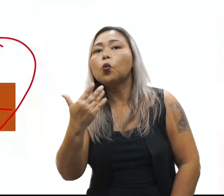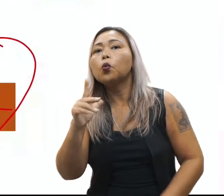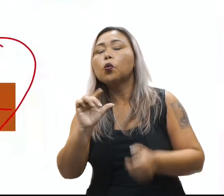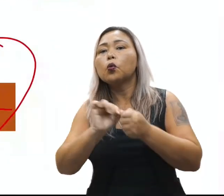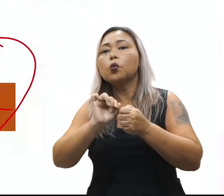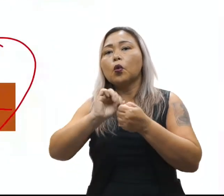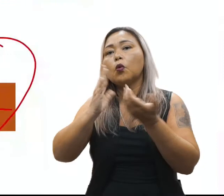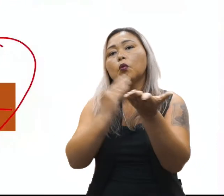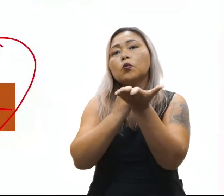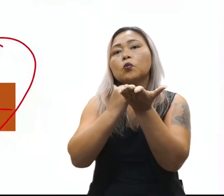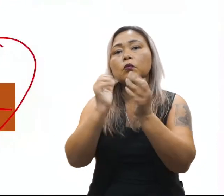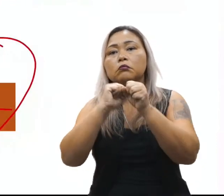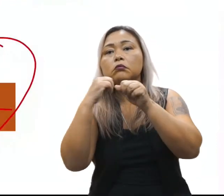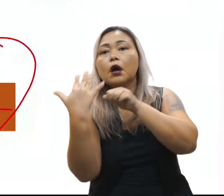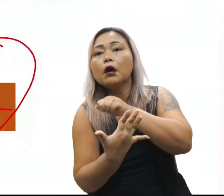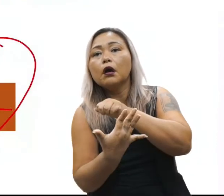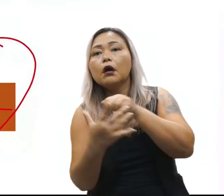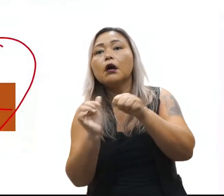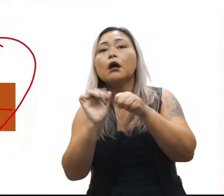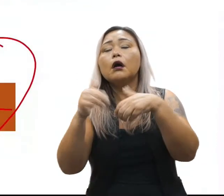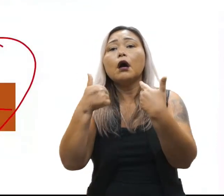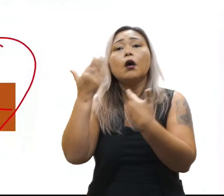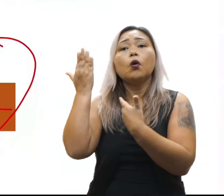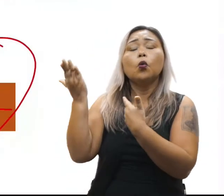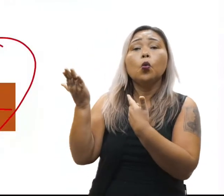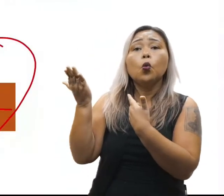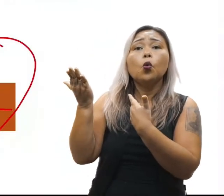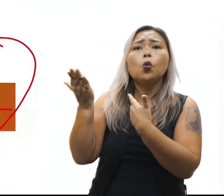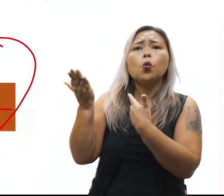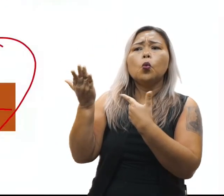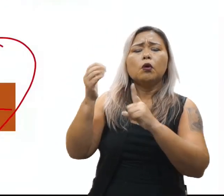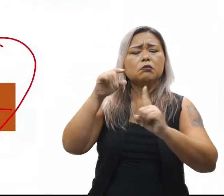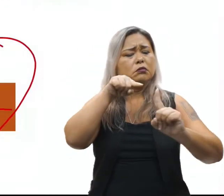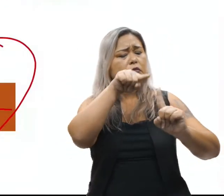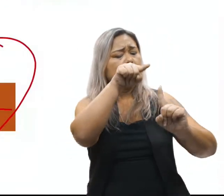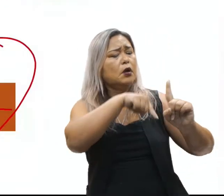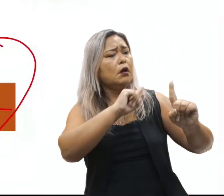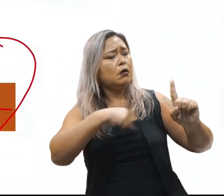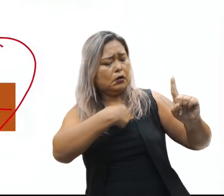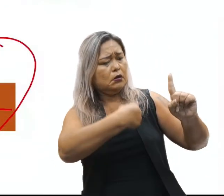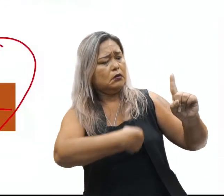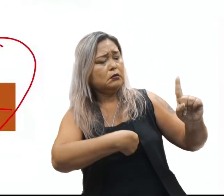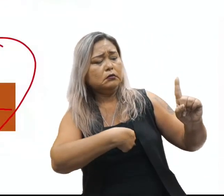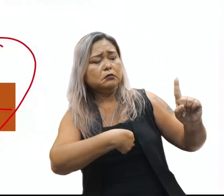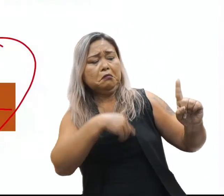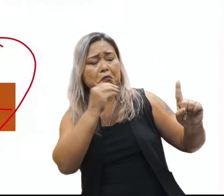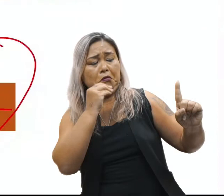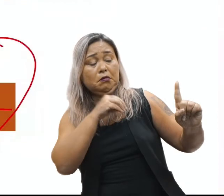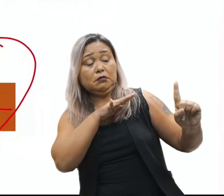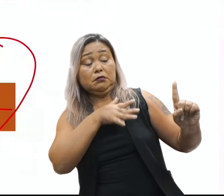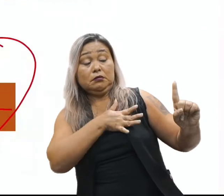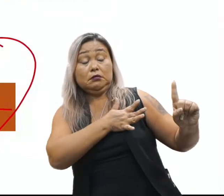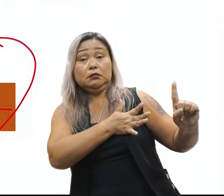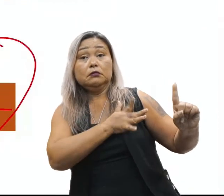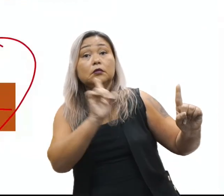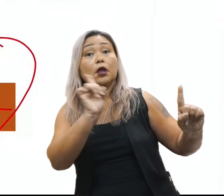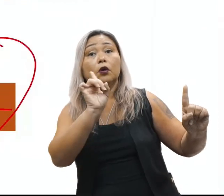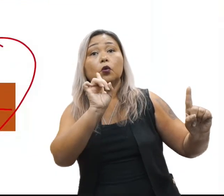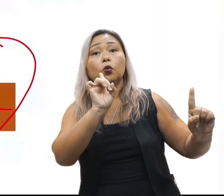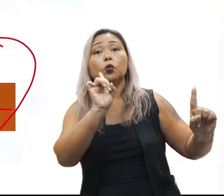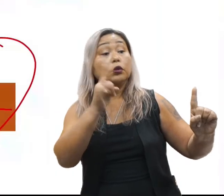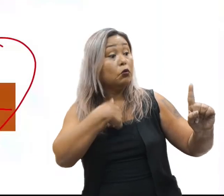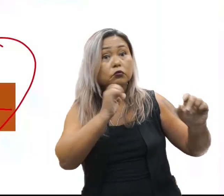começou a pandemia, as pessoas começaram a hostilizar os chineses. E aí ele coloca aí, não sou um vírus,